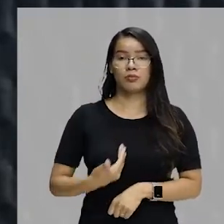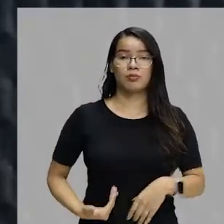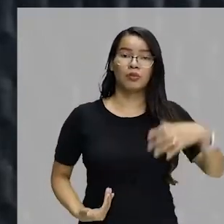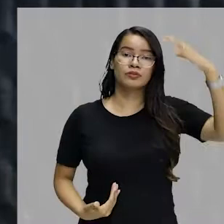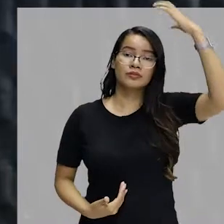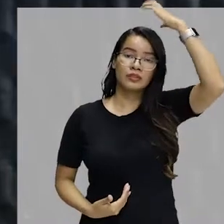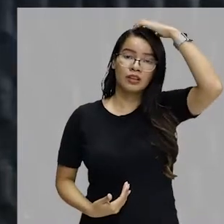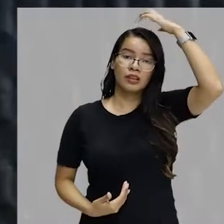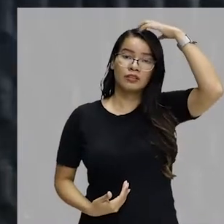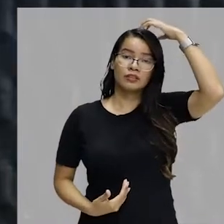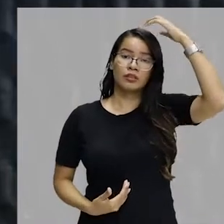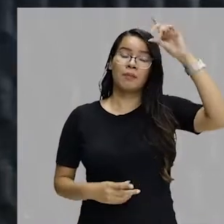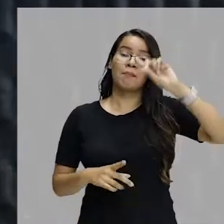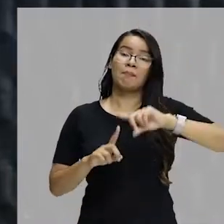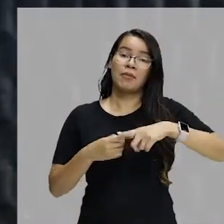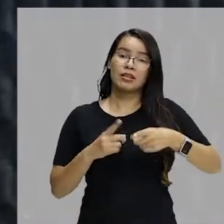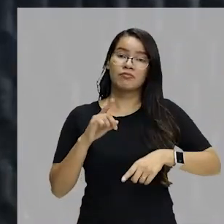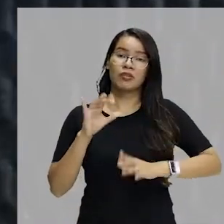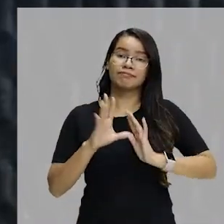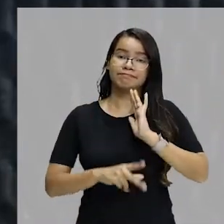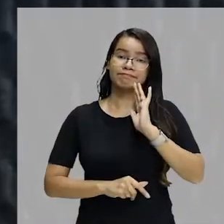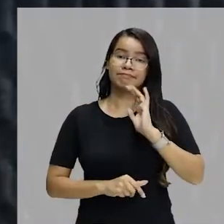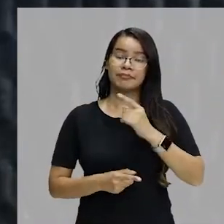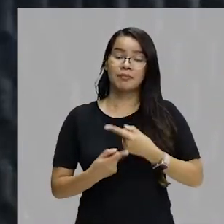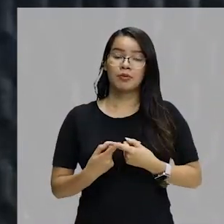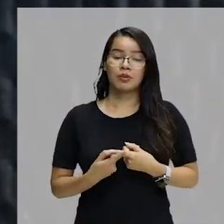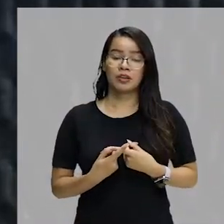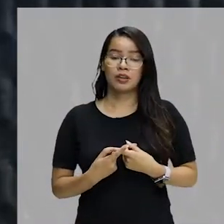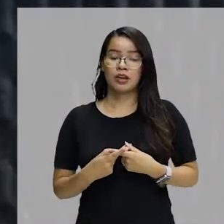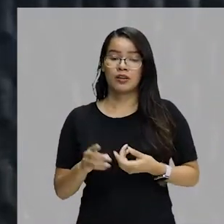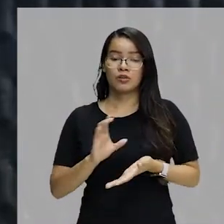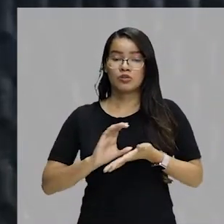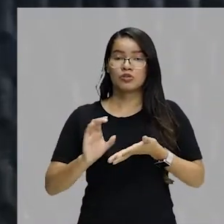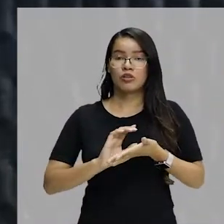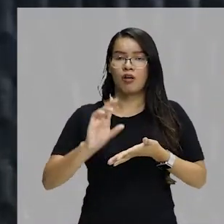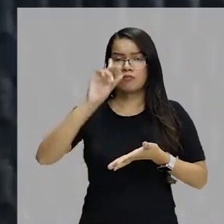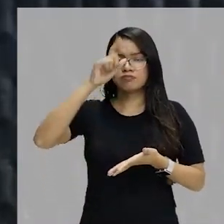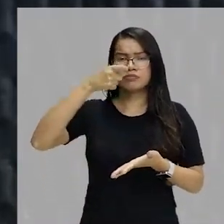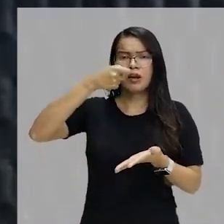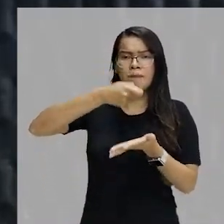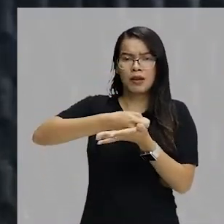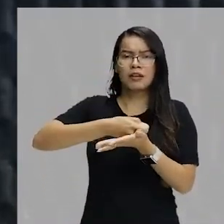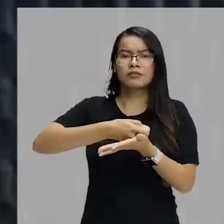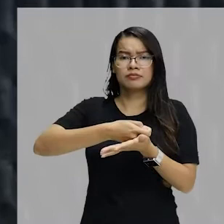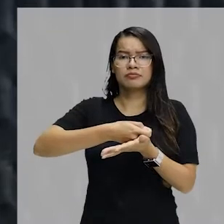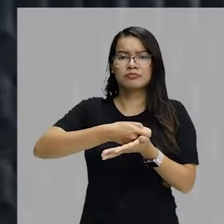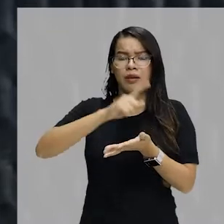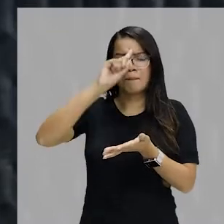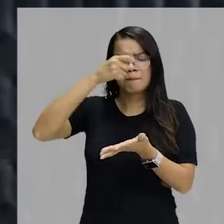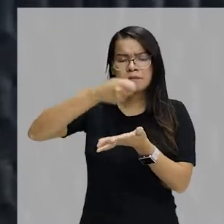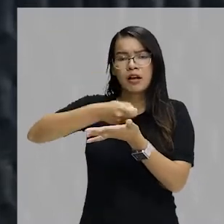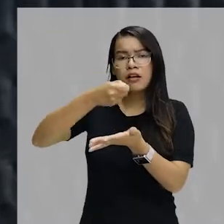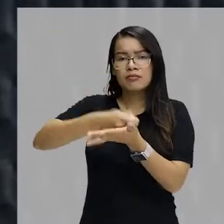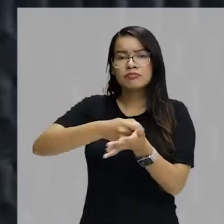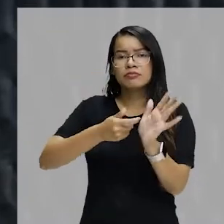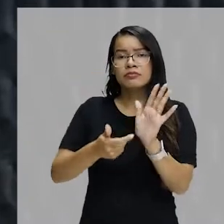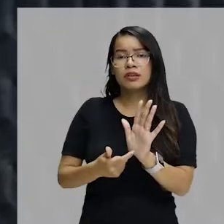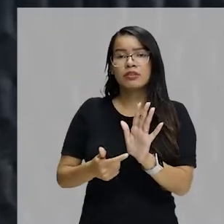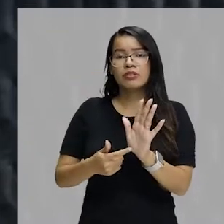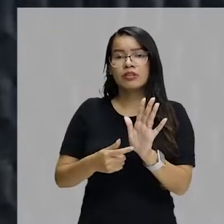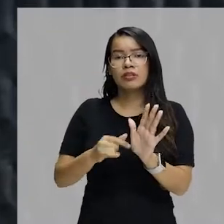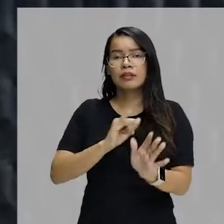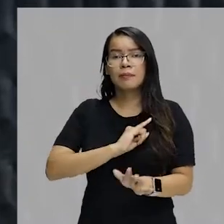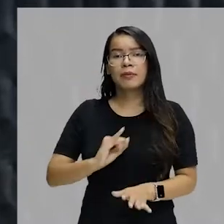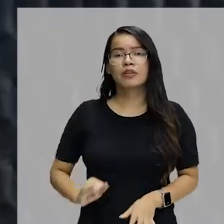mas ele foi tirano. Porque essa Constituição, ela foi imposta, ela foi outorgada pelo imperador Dom Pedro